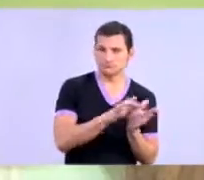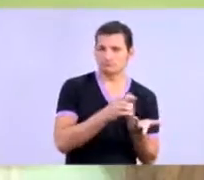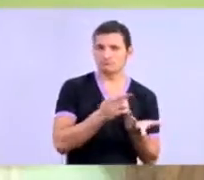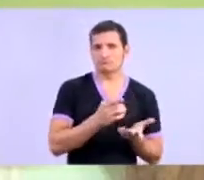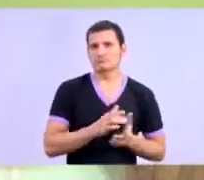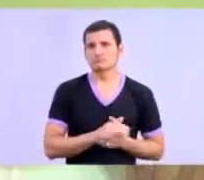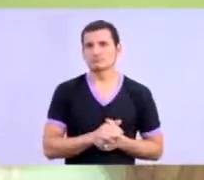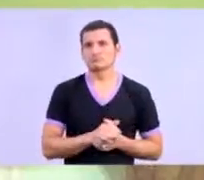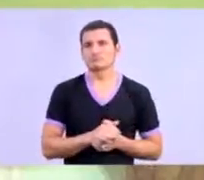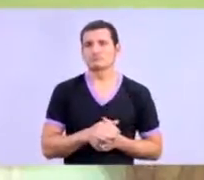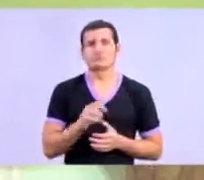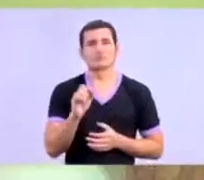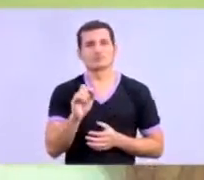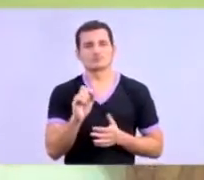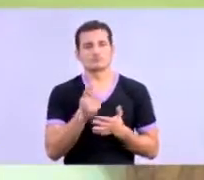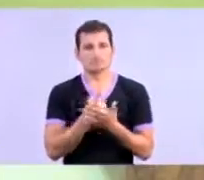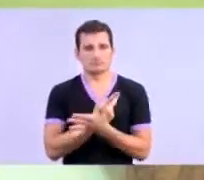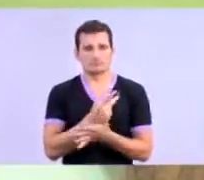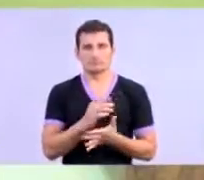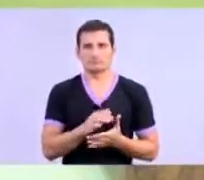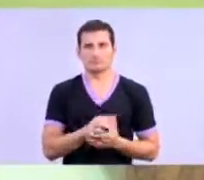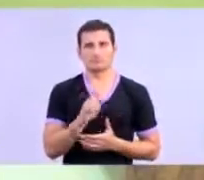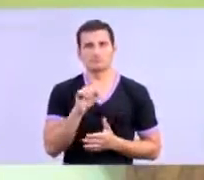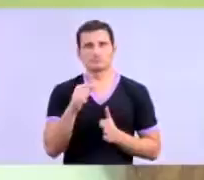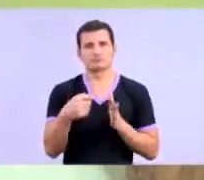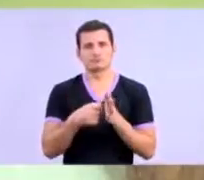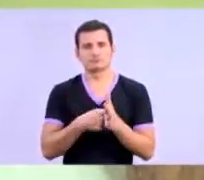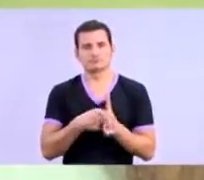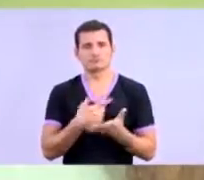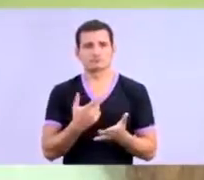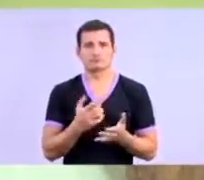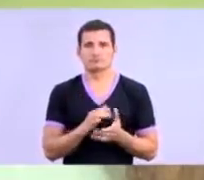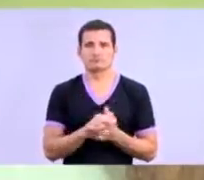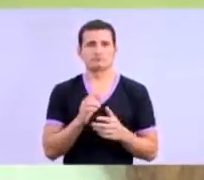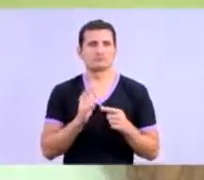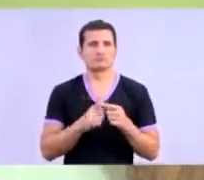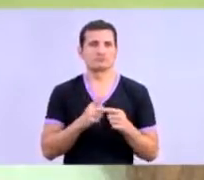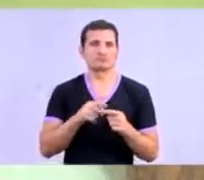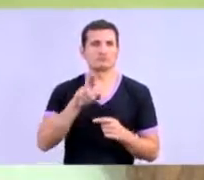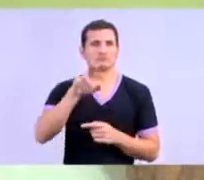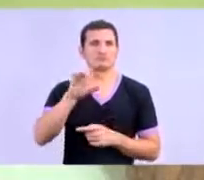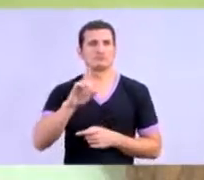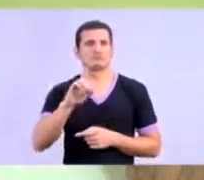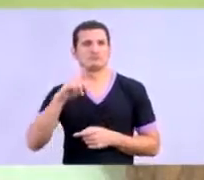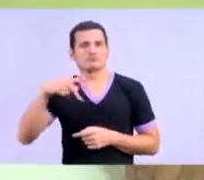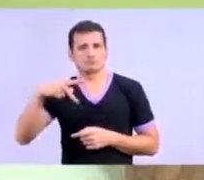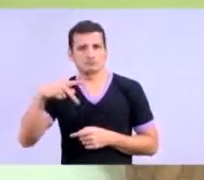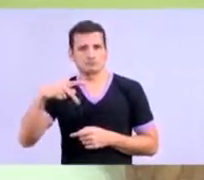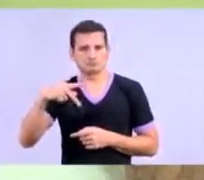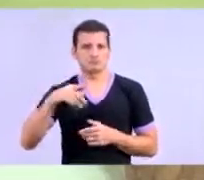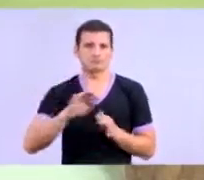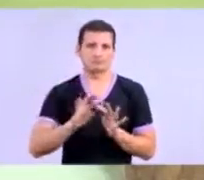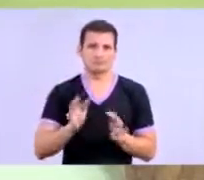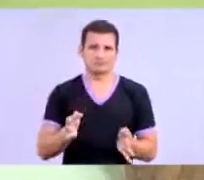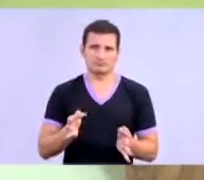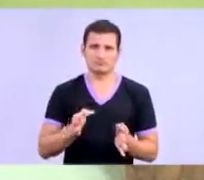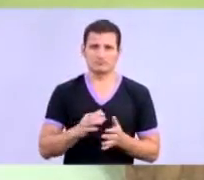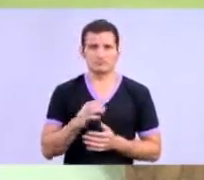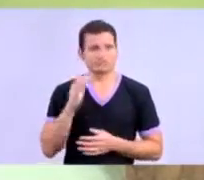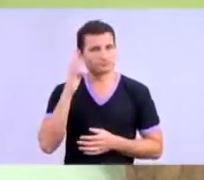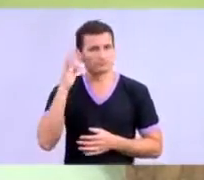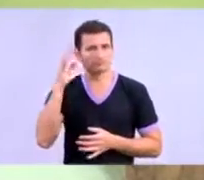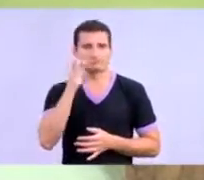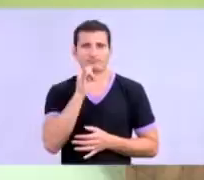Então, o que acontece? Você vai me perguntar, por que então se usa o protocolo UDP? Bom, muito simples. Você imagina o